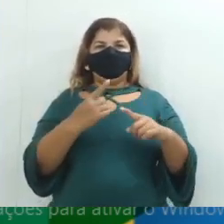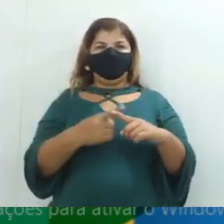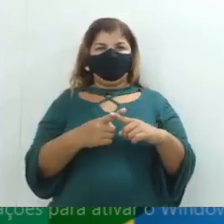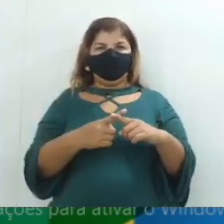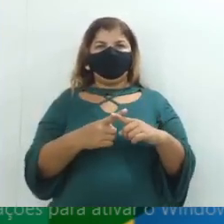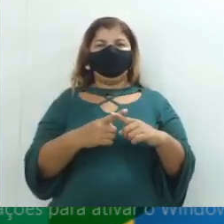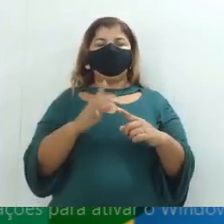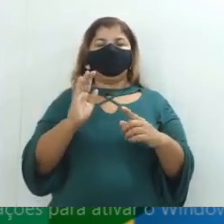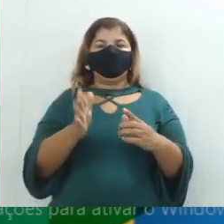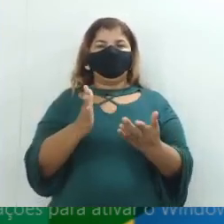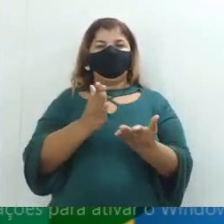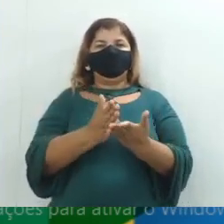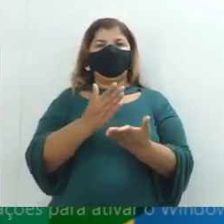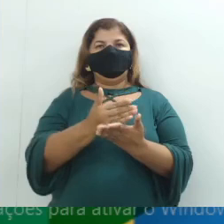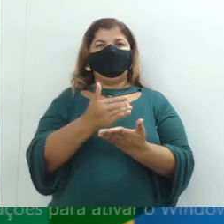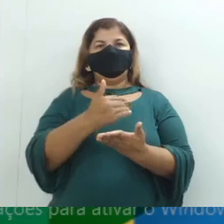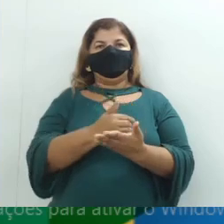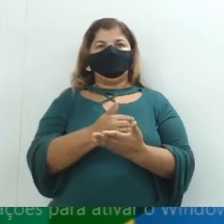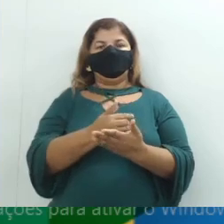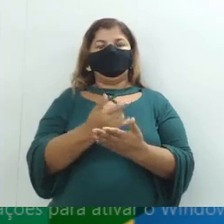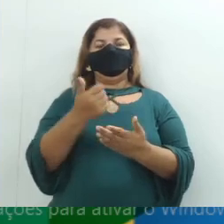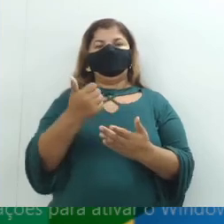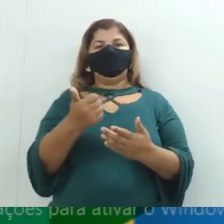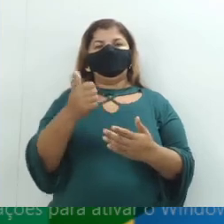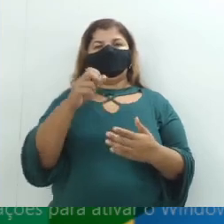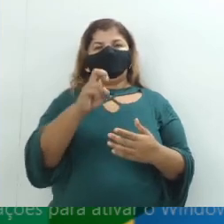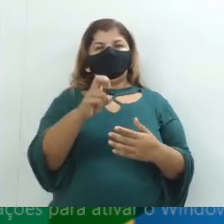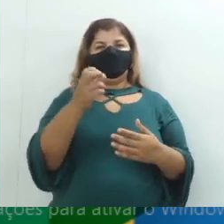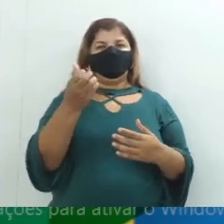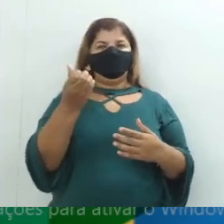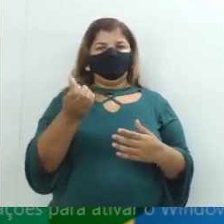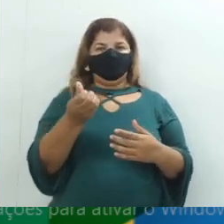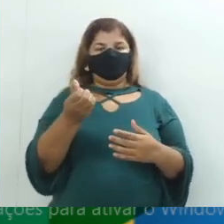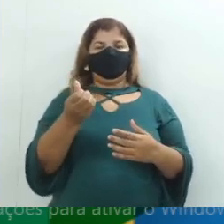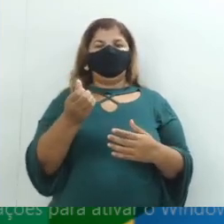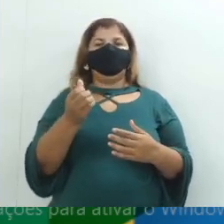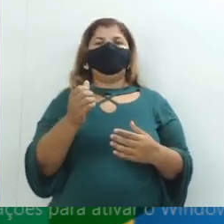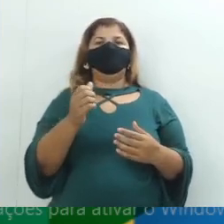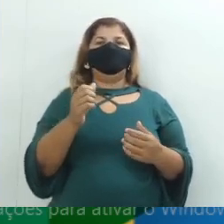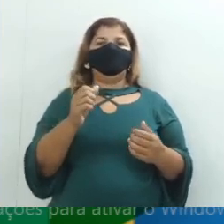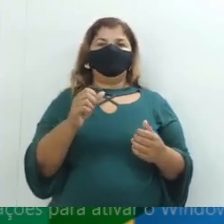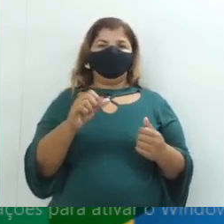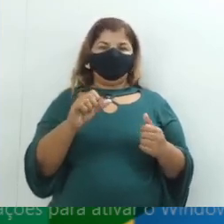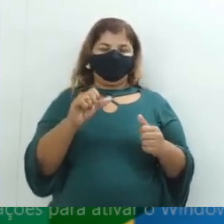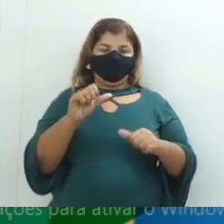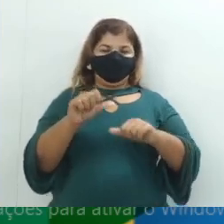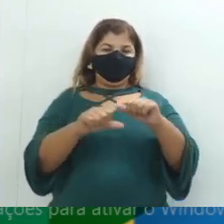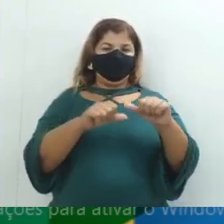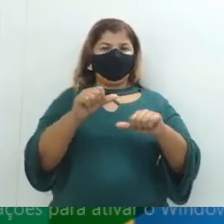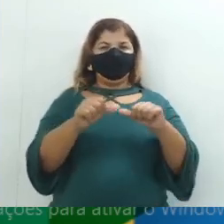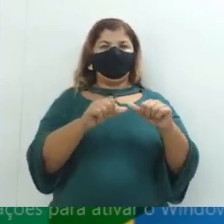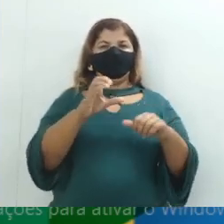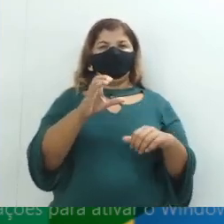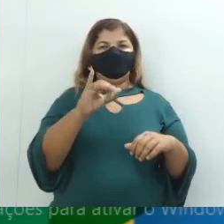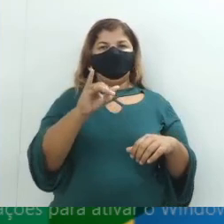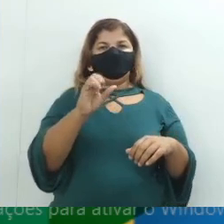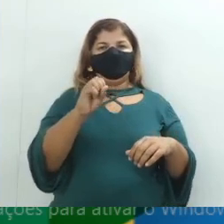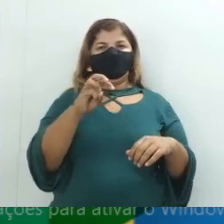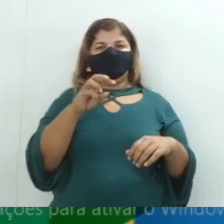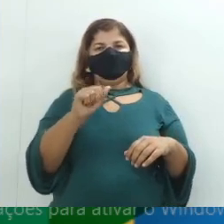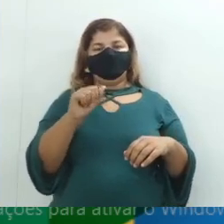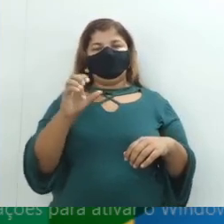se dividiu, né? Lá no ano de 1056, houve o cisma do Oriente, criando 2 ramos